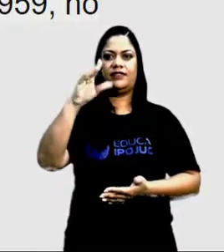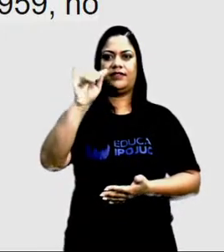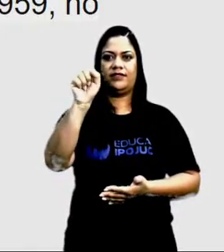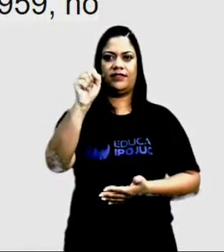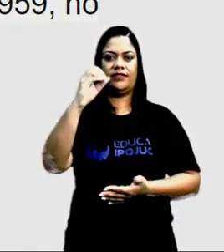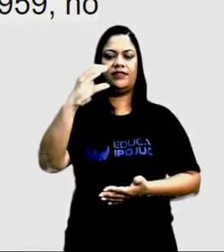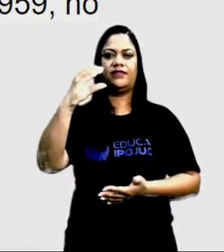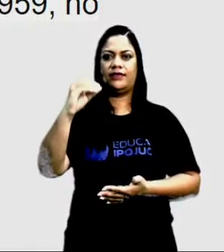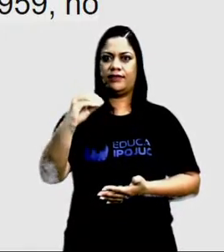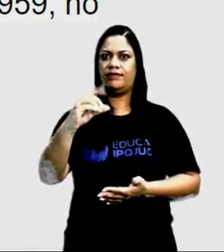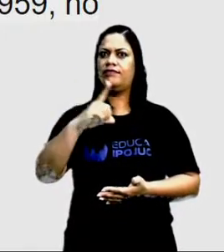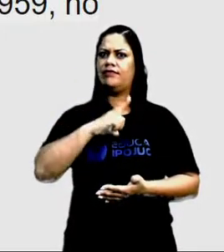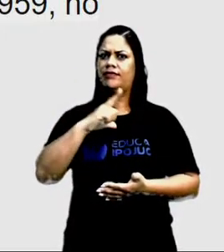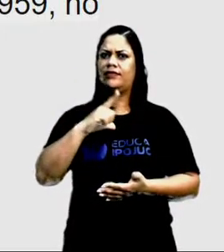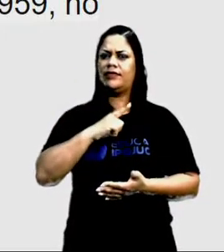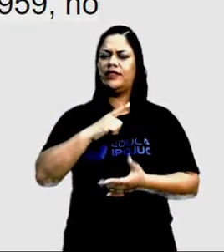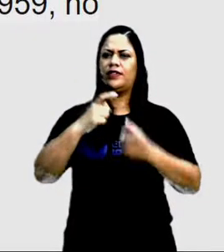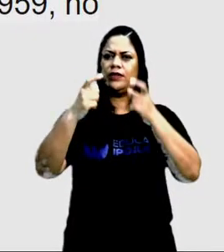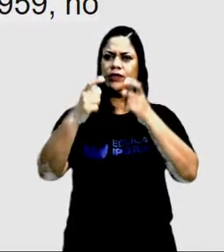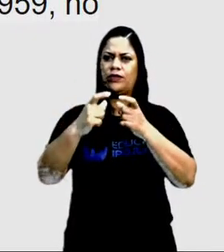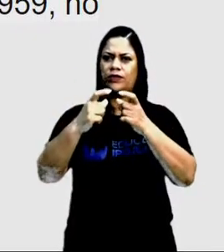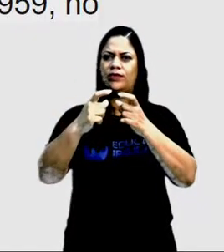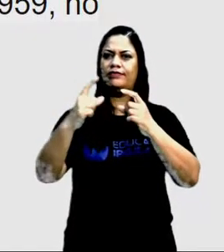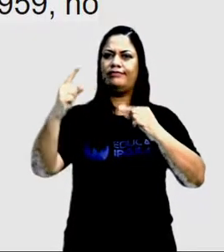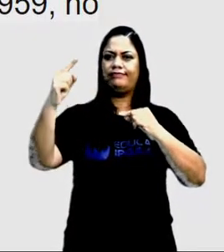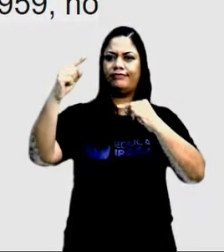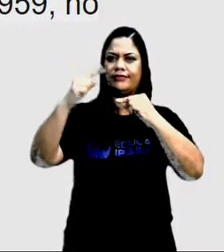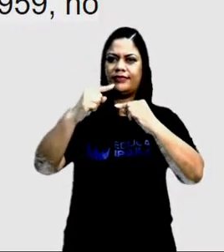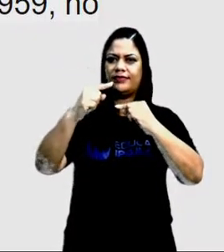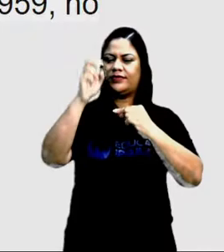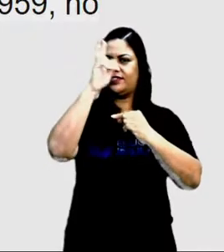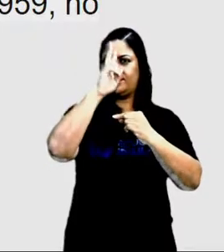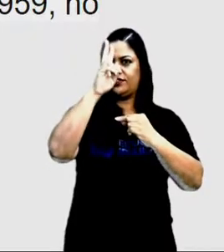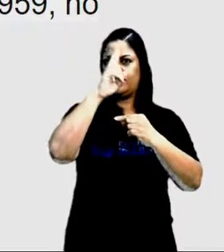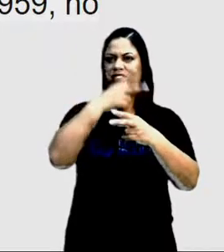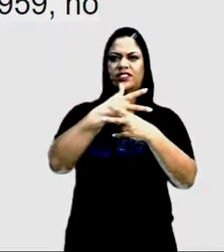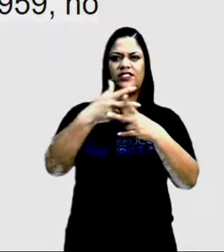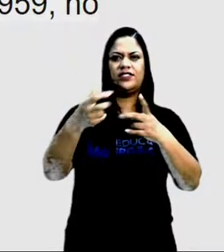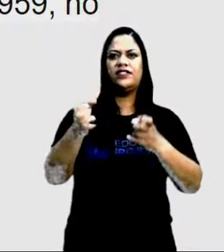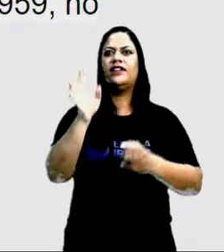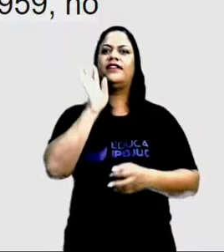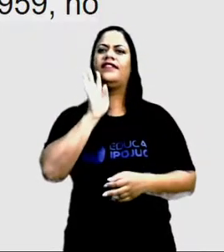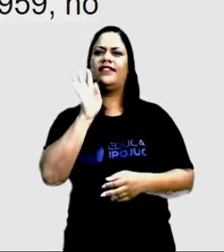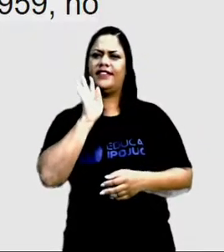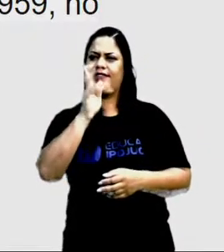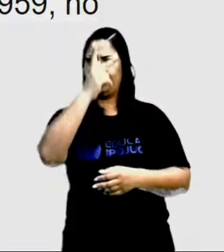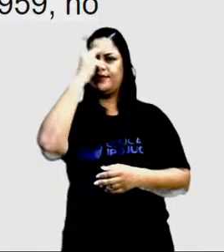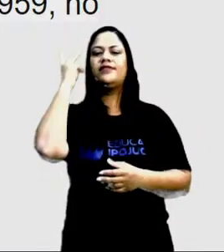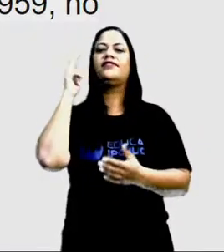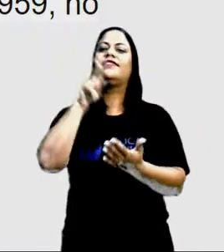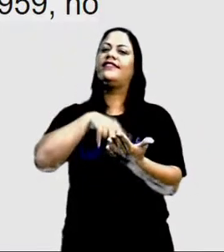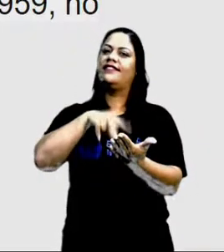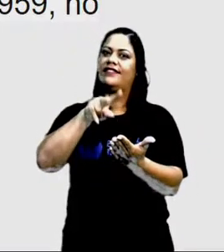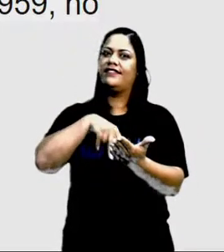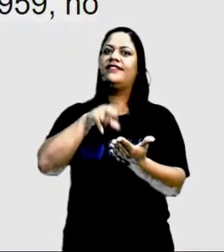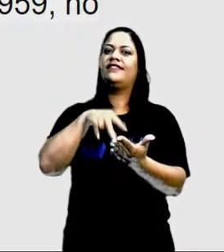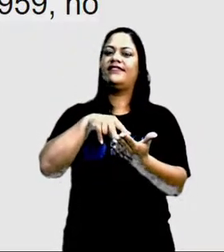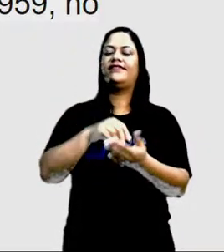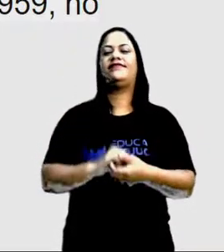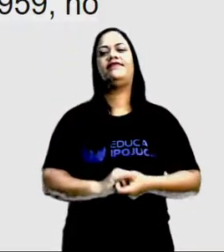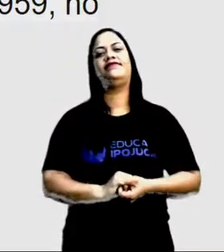tinha aquele espaço curto para escrever alguma história, alguma coisa para passar tempo, né? Para as pessoas se